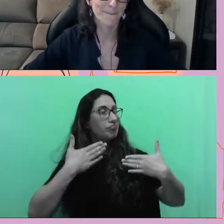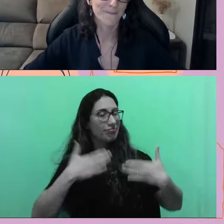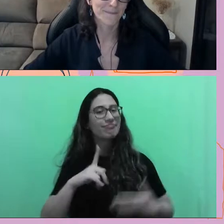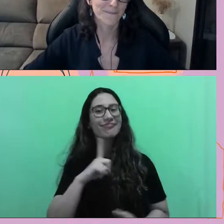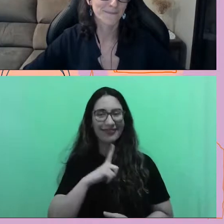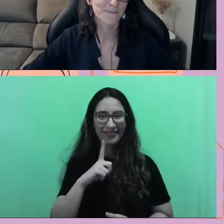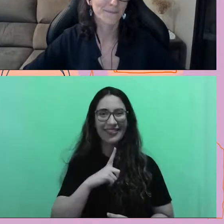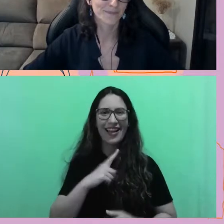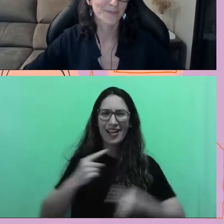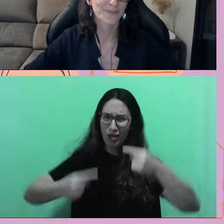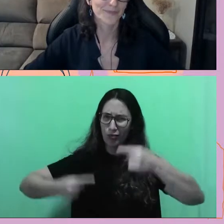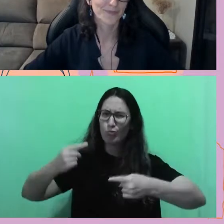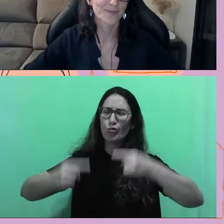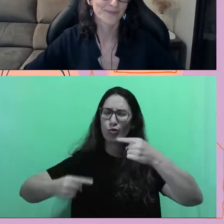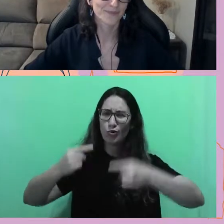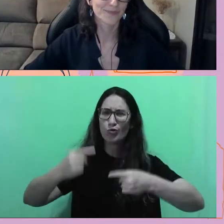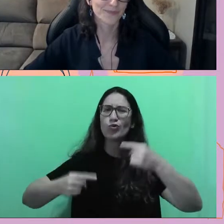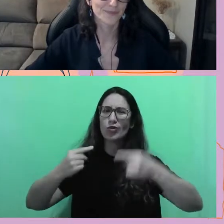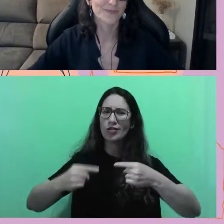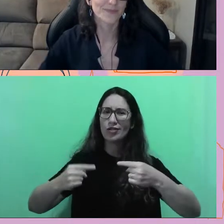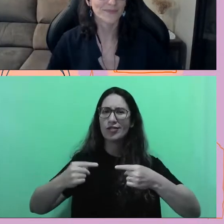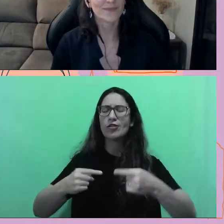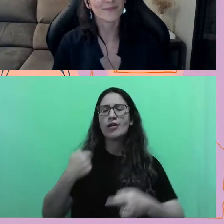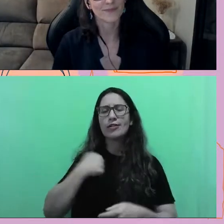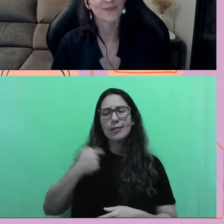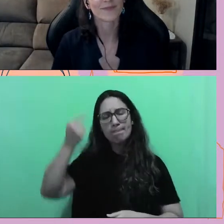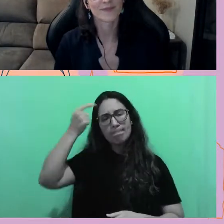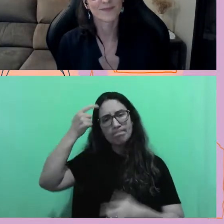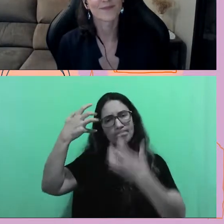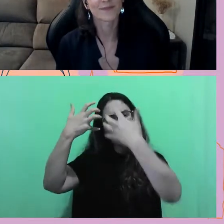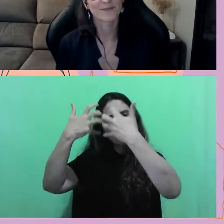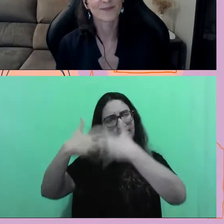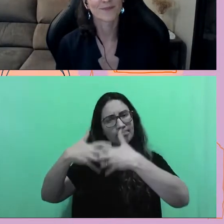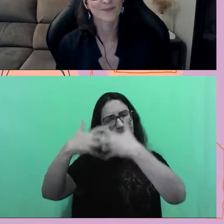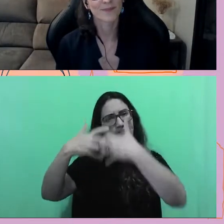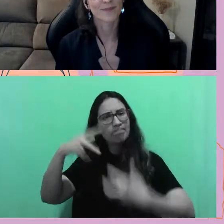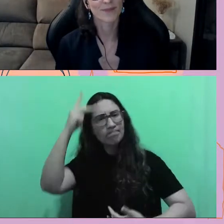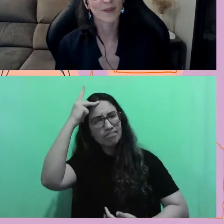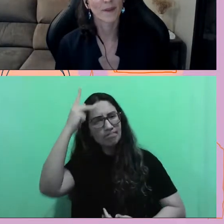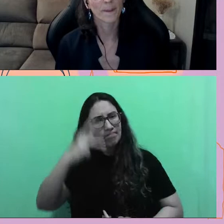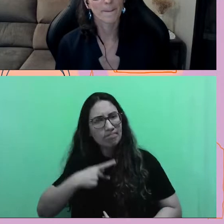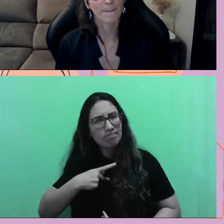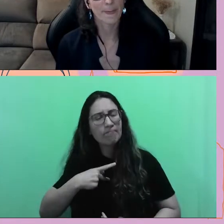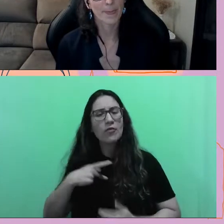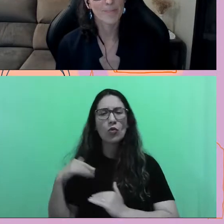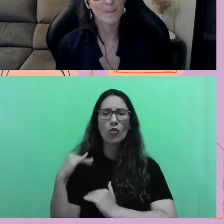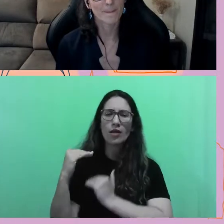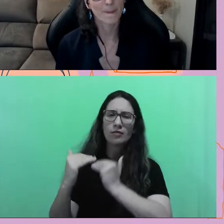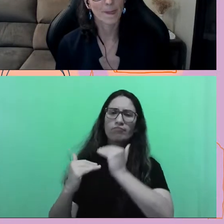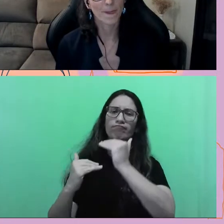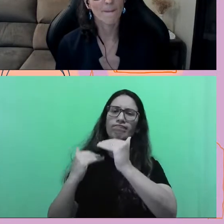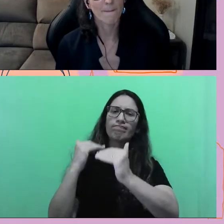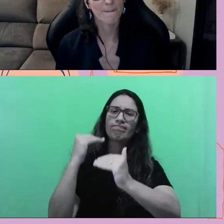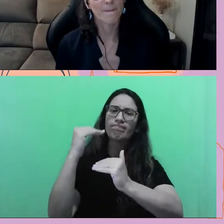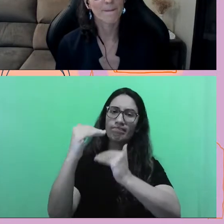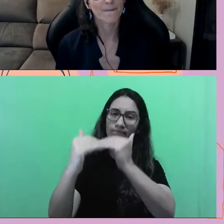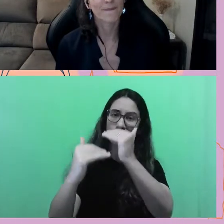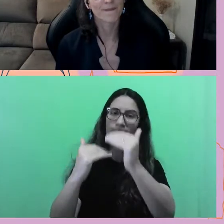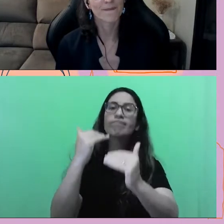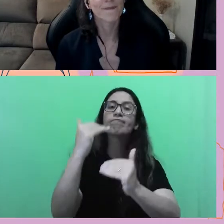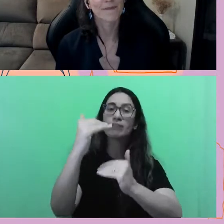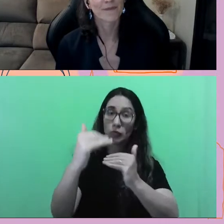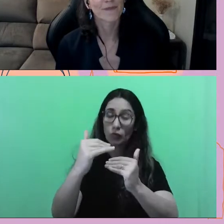é uma discussão que eu trago muito para mim, né? Que tem a ver com essa construção, continuando a